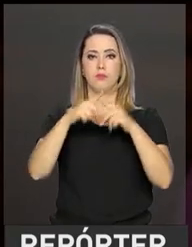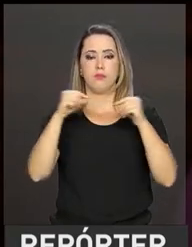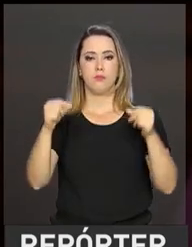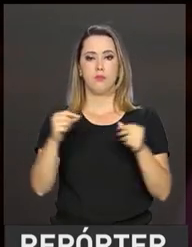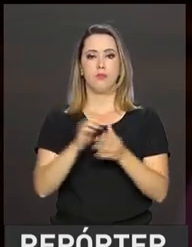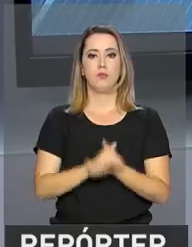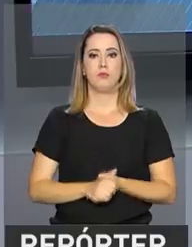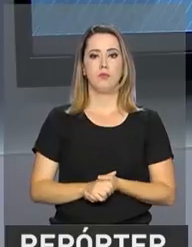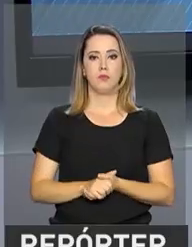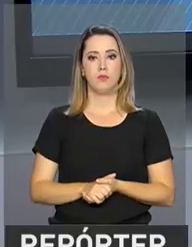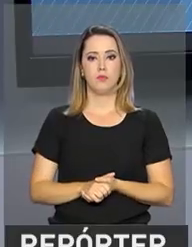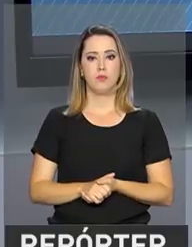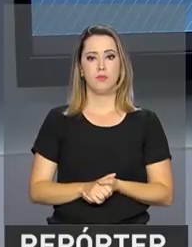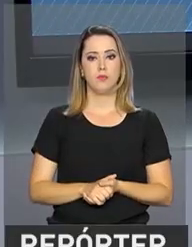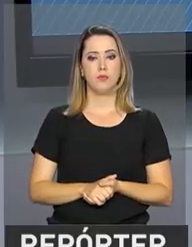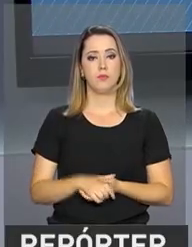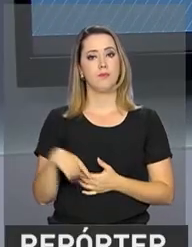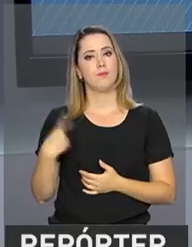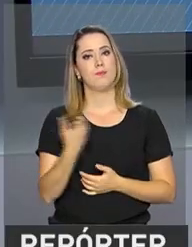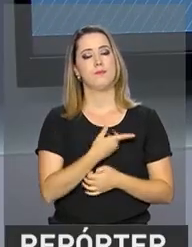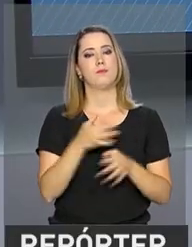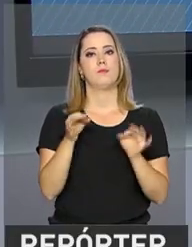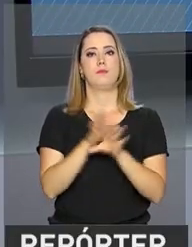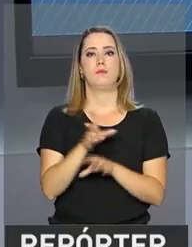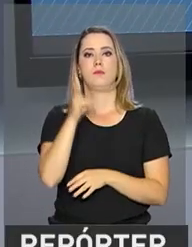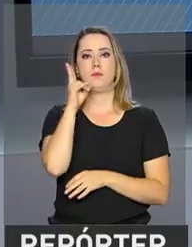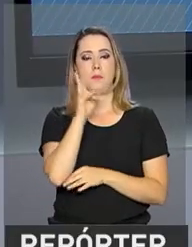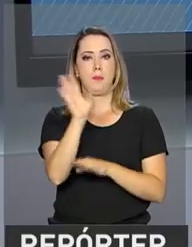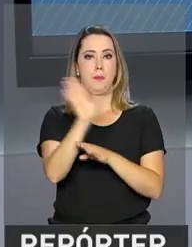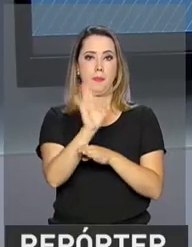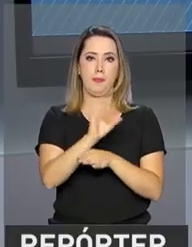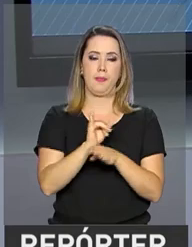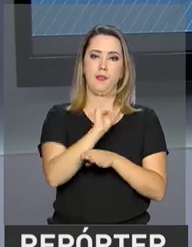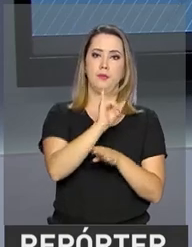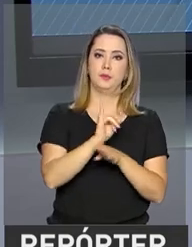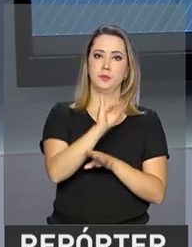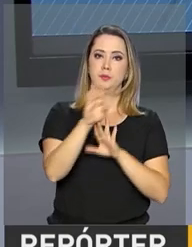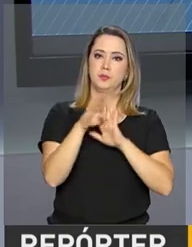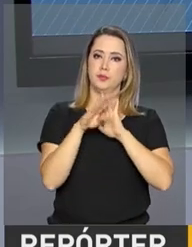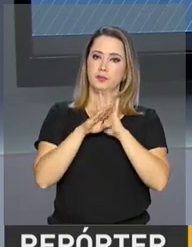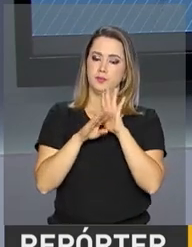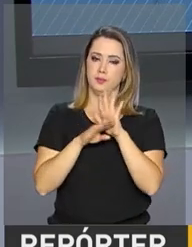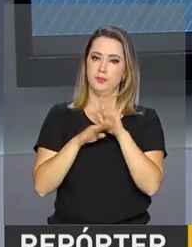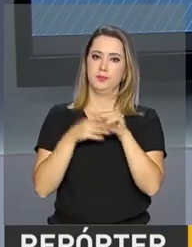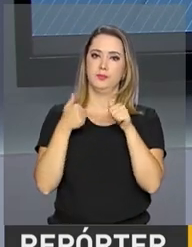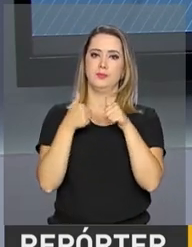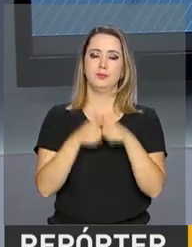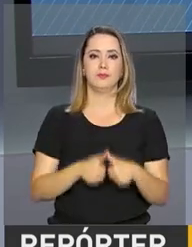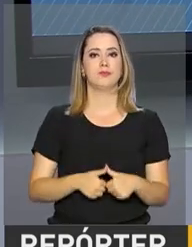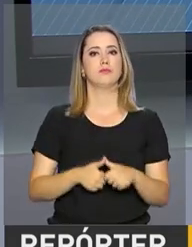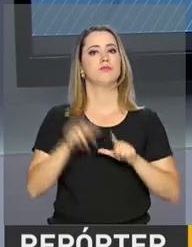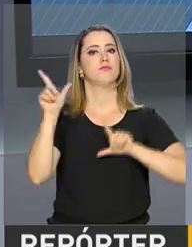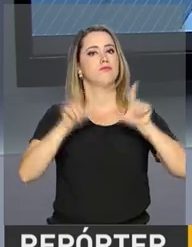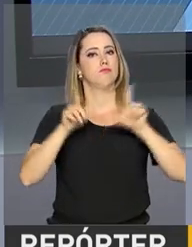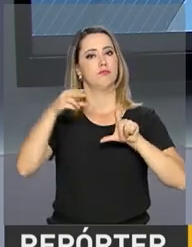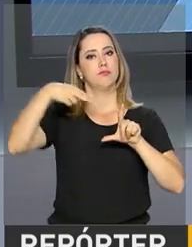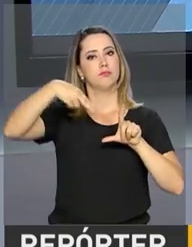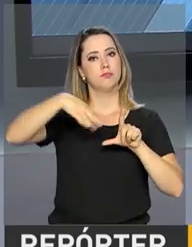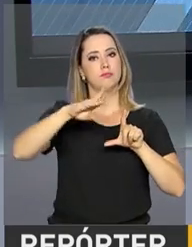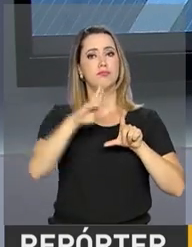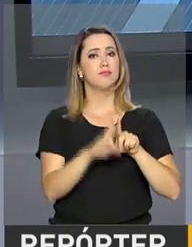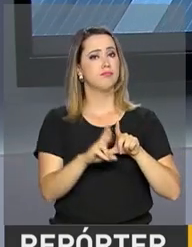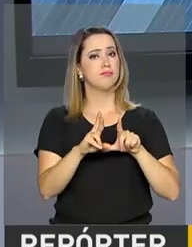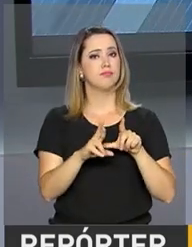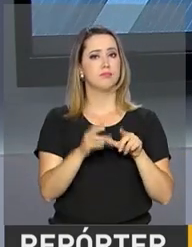luana karen nós ficamos por aqui você pode rever as reportagens no youtube e toda nossa programação também está na página da